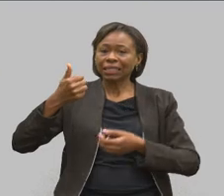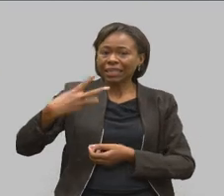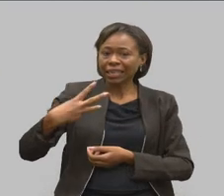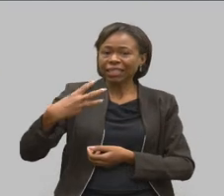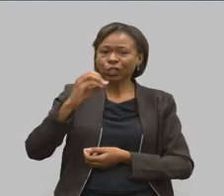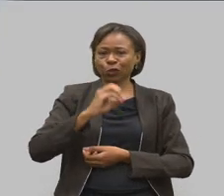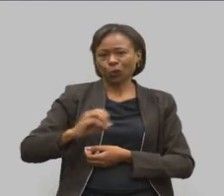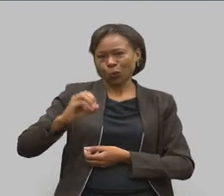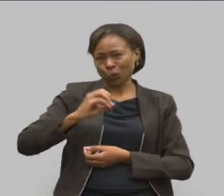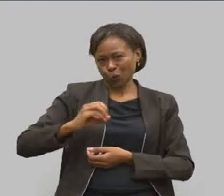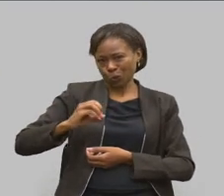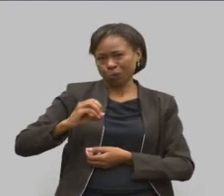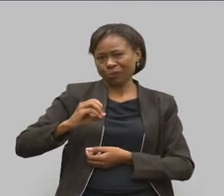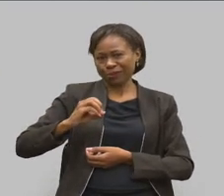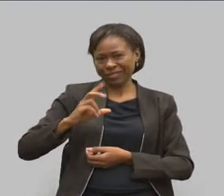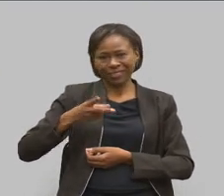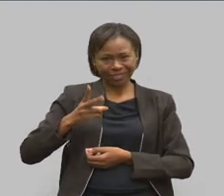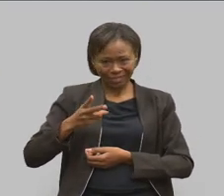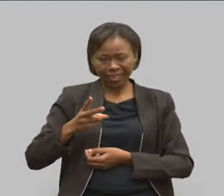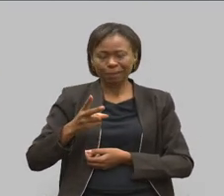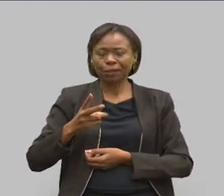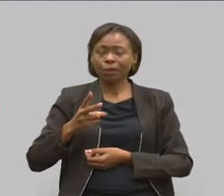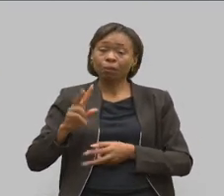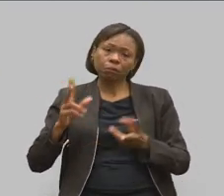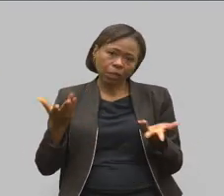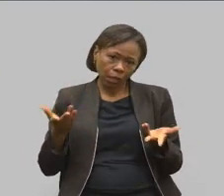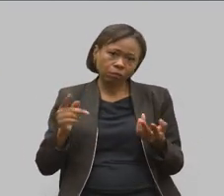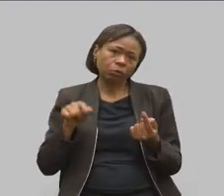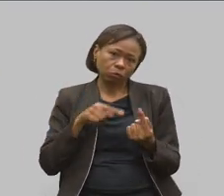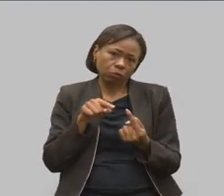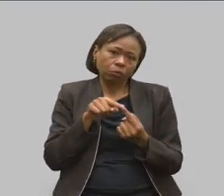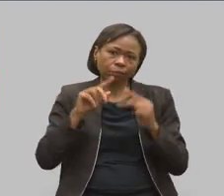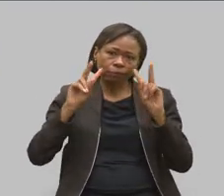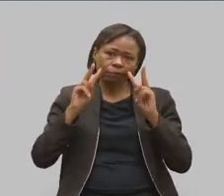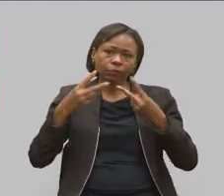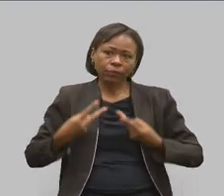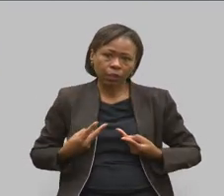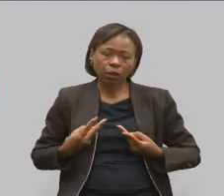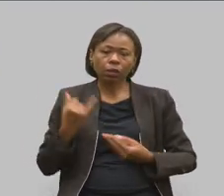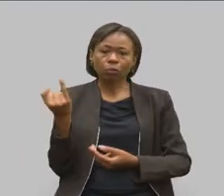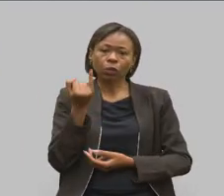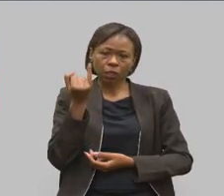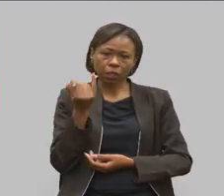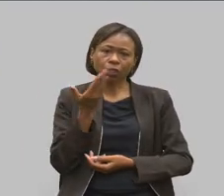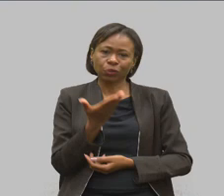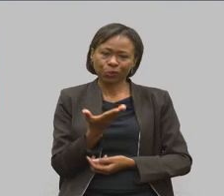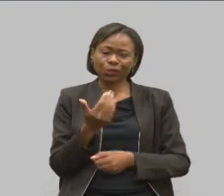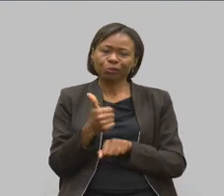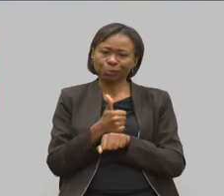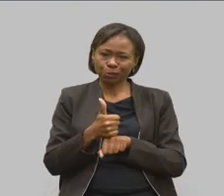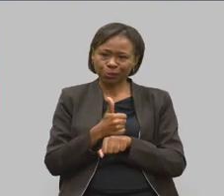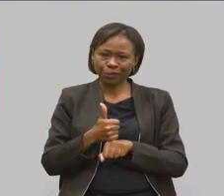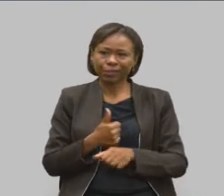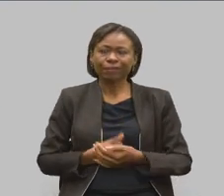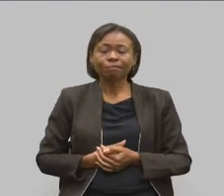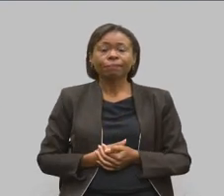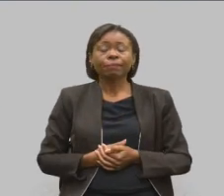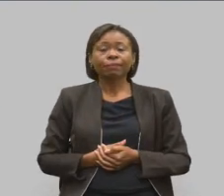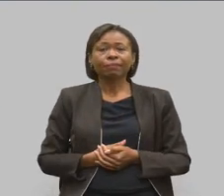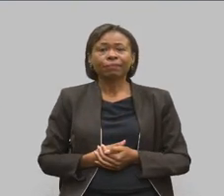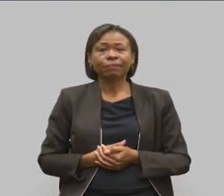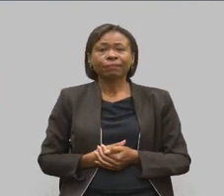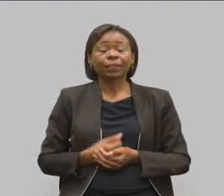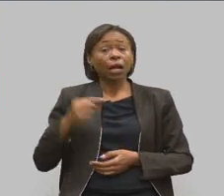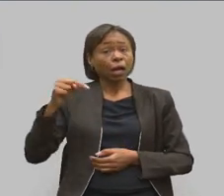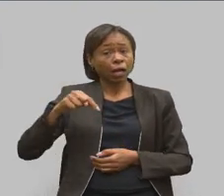de cada ano como reconhecimento da importância eh das profissões quero dizer também que nós temos nessa